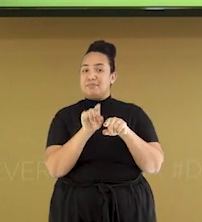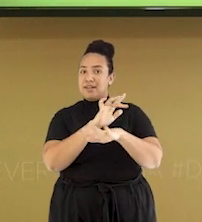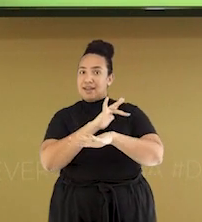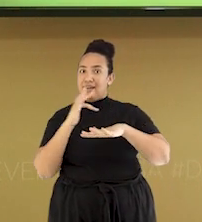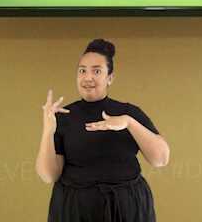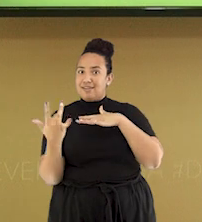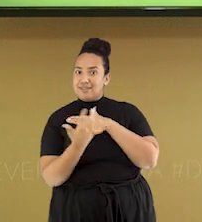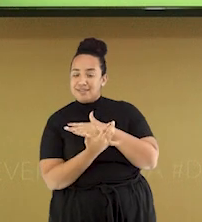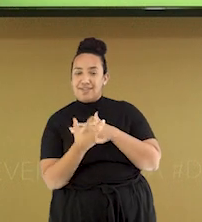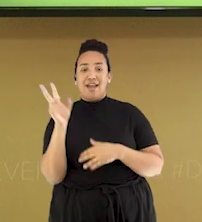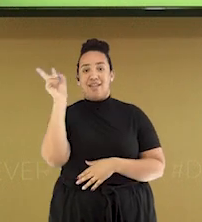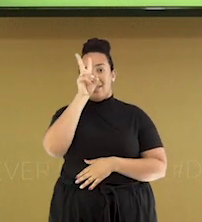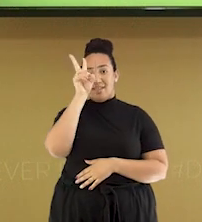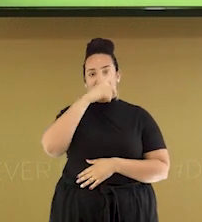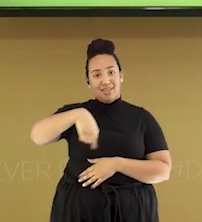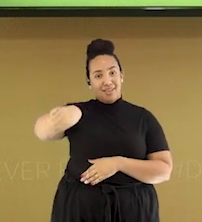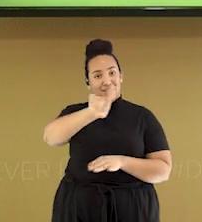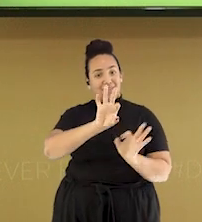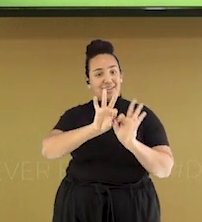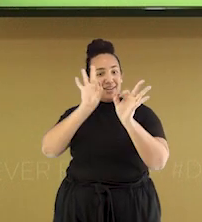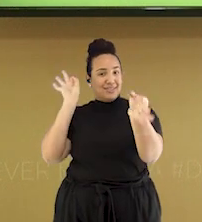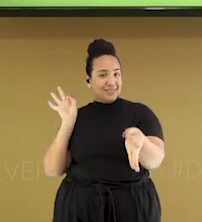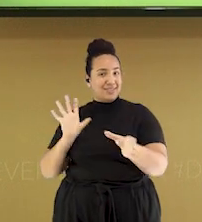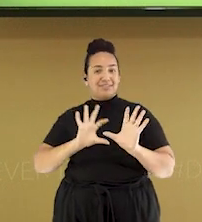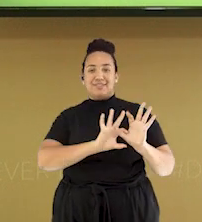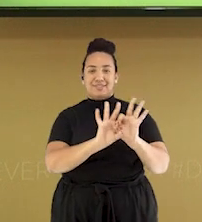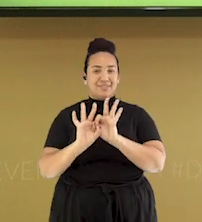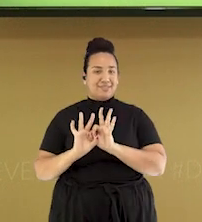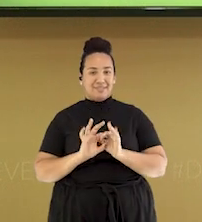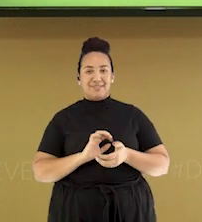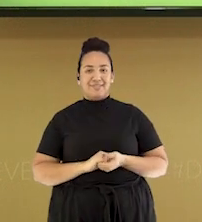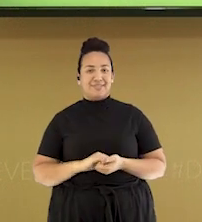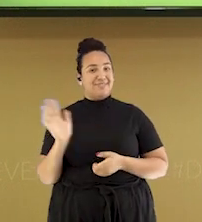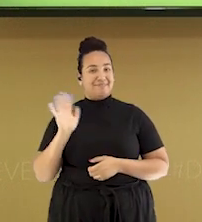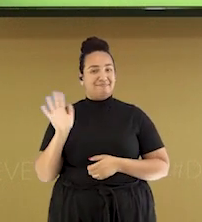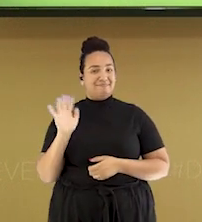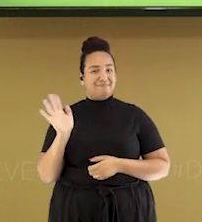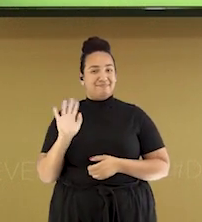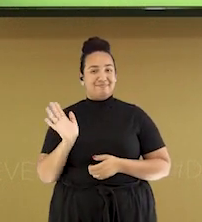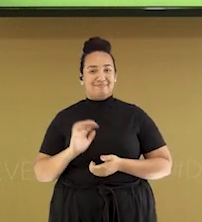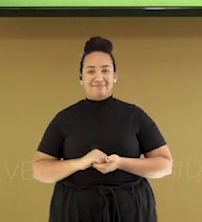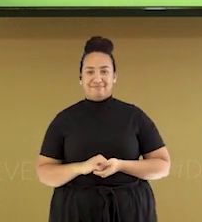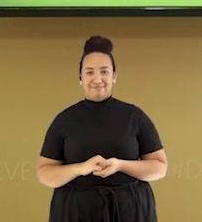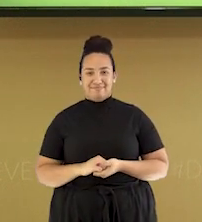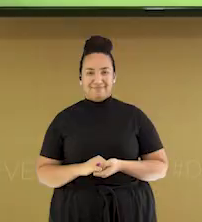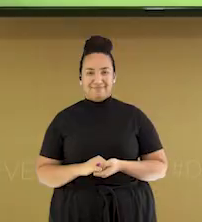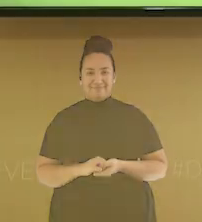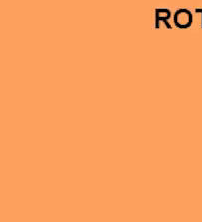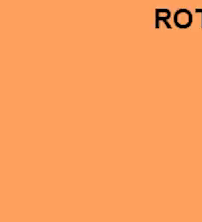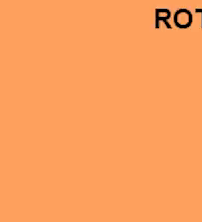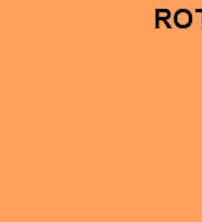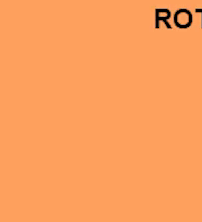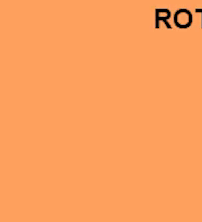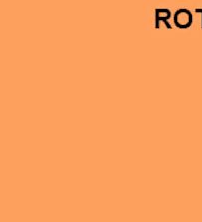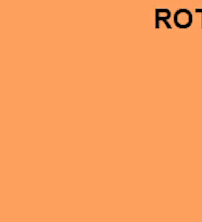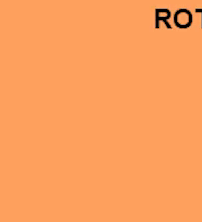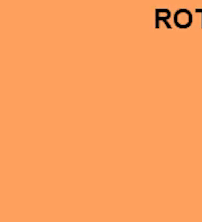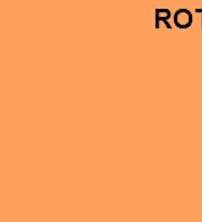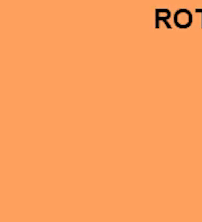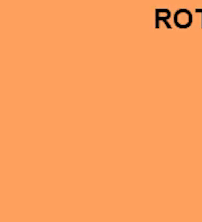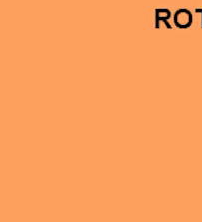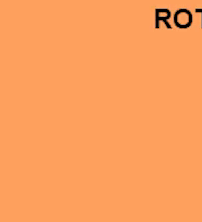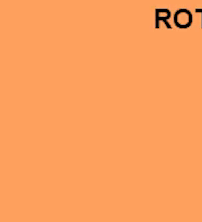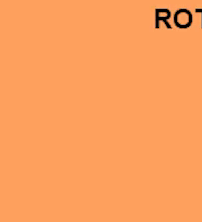E não se esqueça, mesmo distantes, estamos juntos. Até a próxima aula. Tchau!